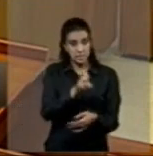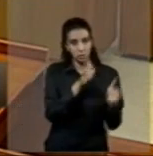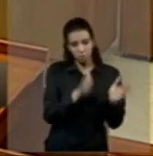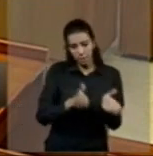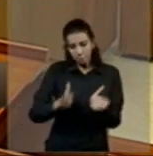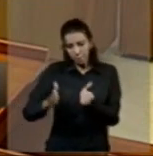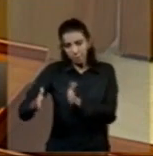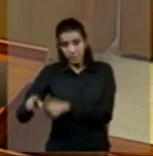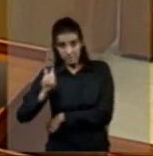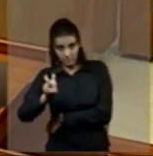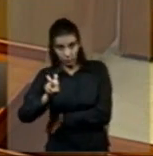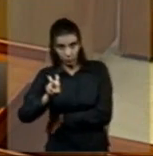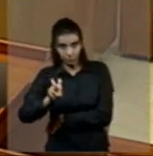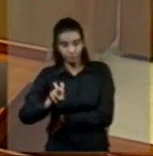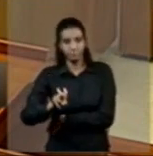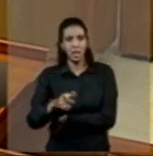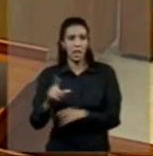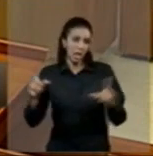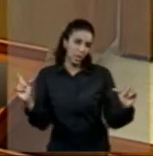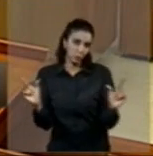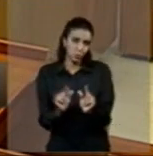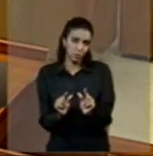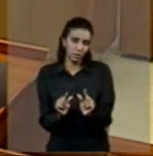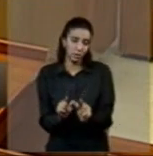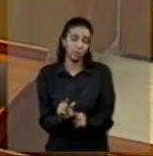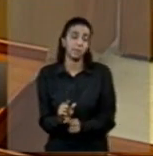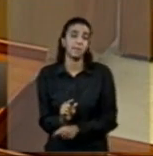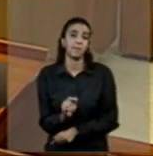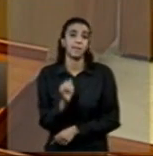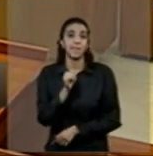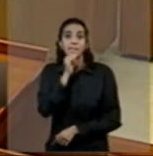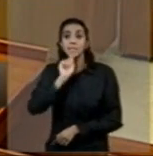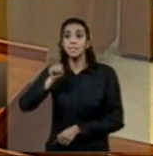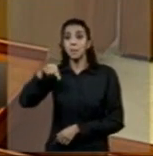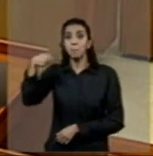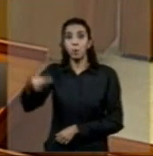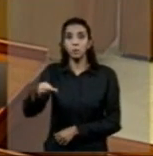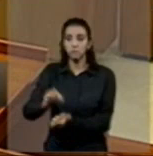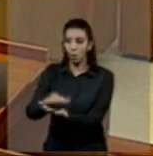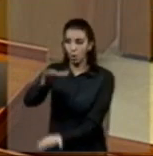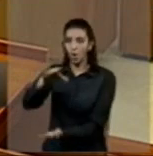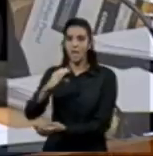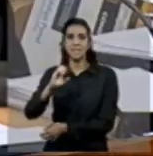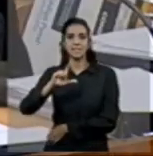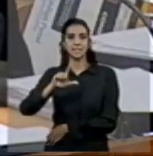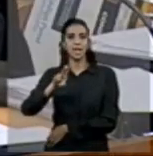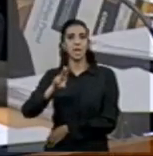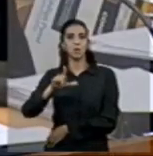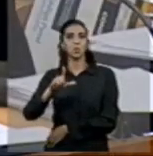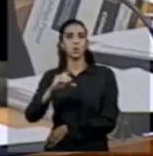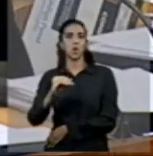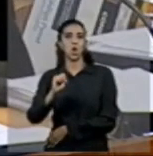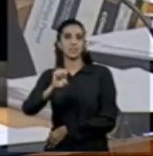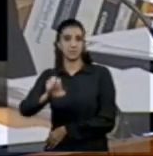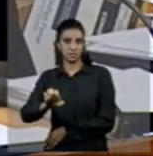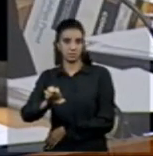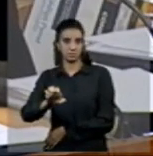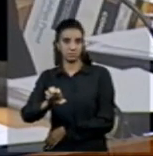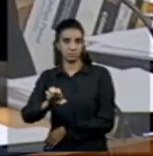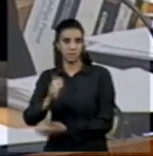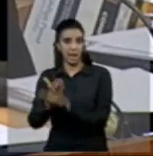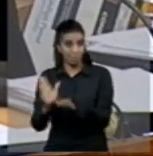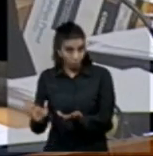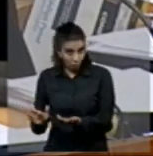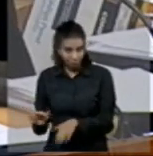até chegando, encurtando a história, chegando, virando fardos de celulose. Só que não acabou